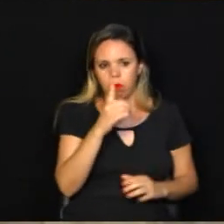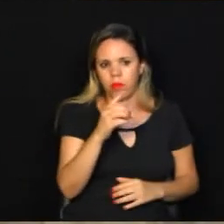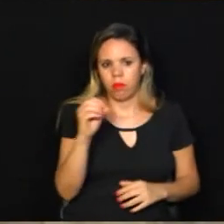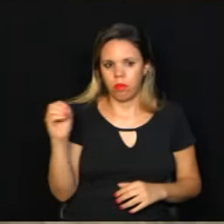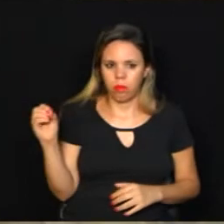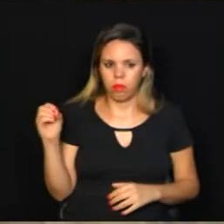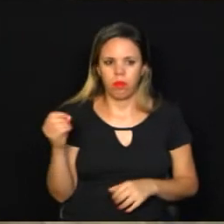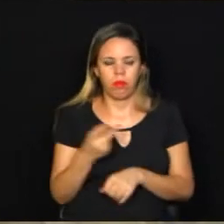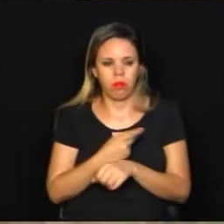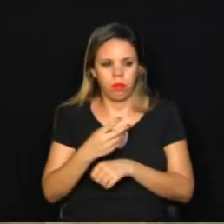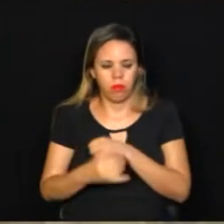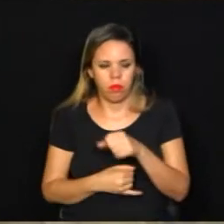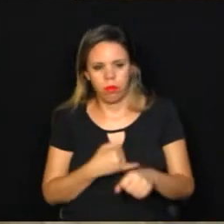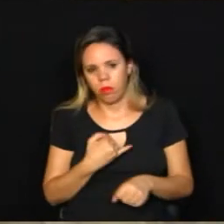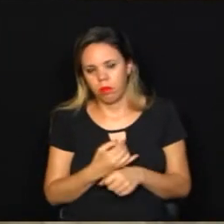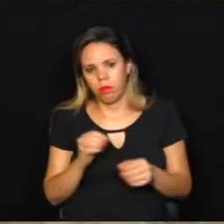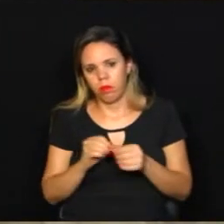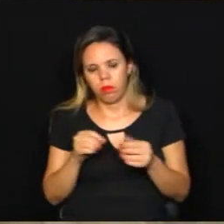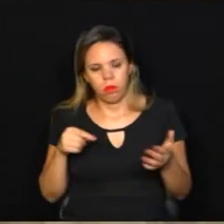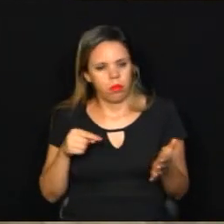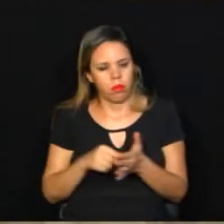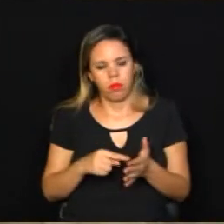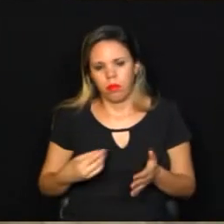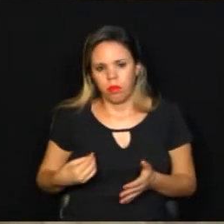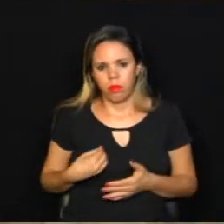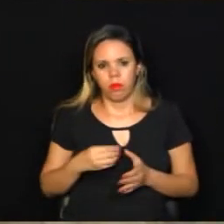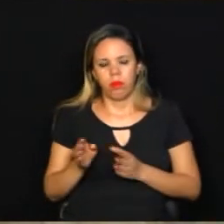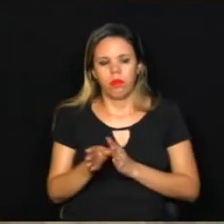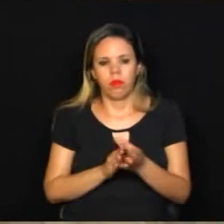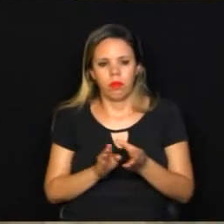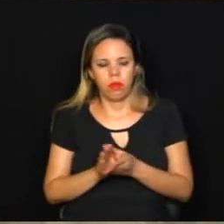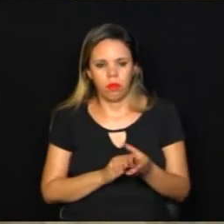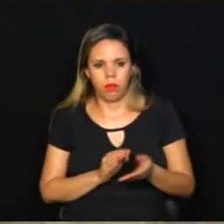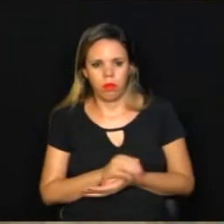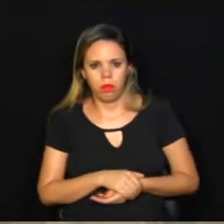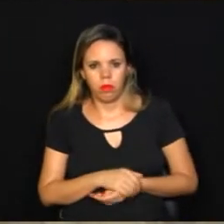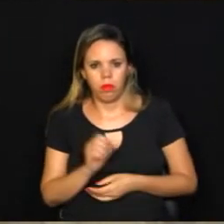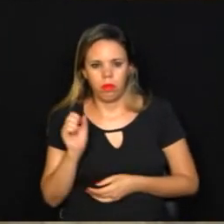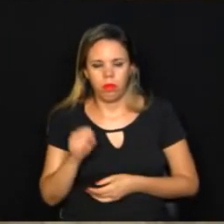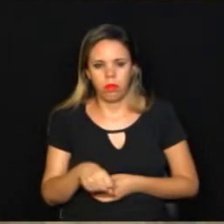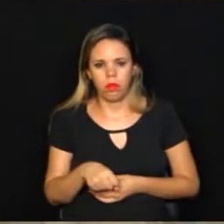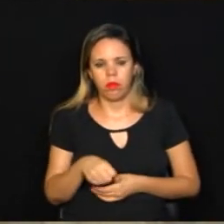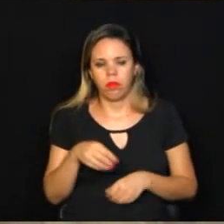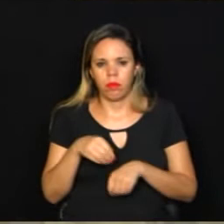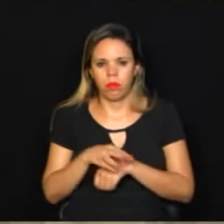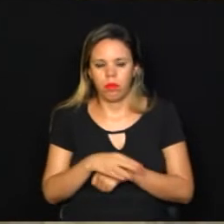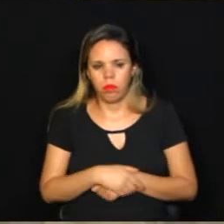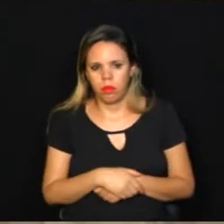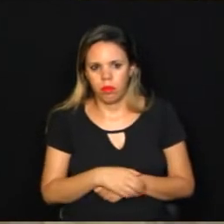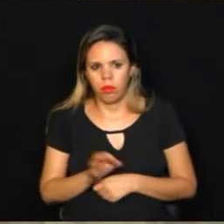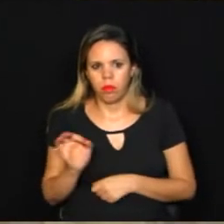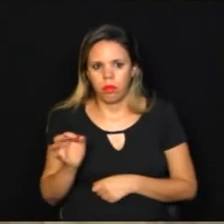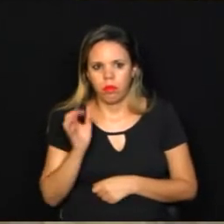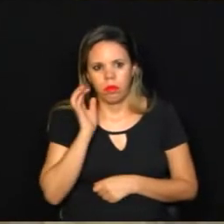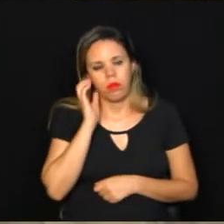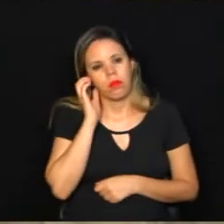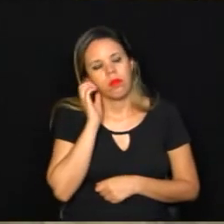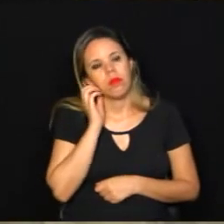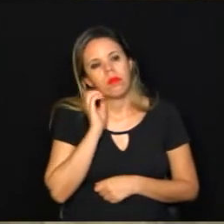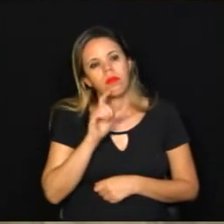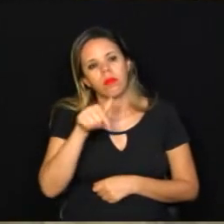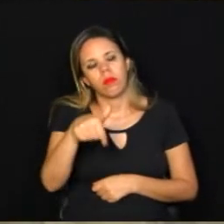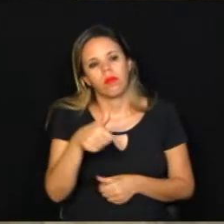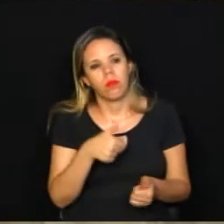em site para fazer essa denúncia ao Conselho Tutelar. Sim, fica aqui o recado então. Exatamente. Bom, daqui